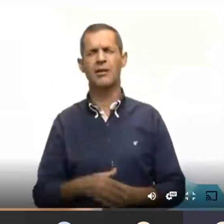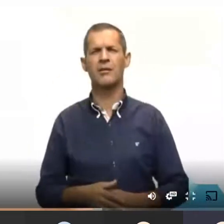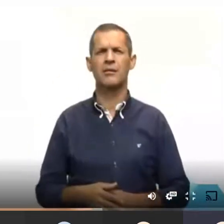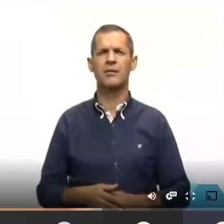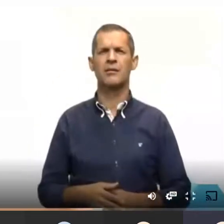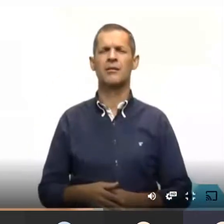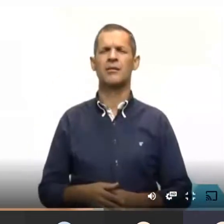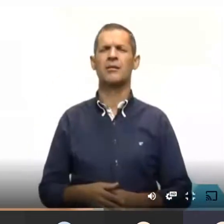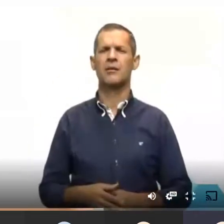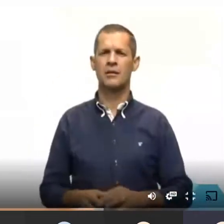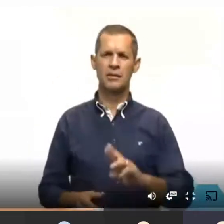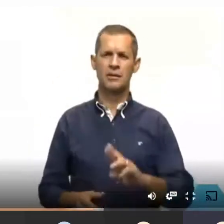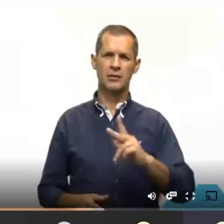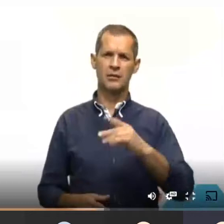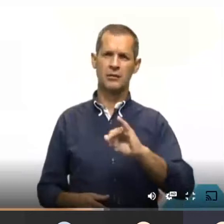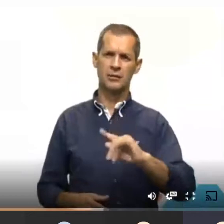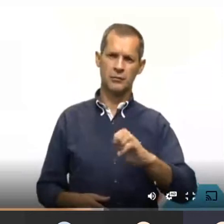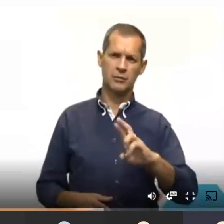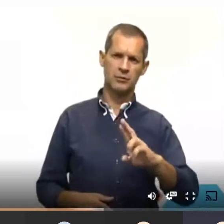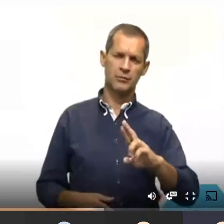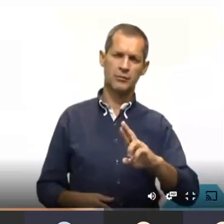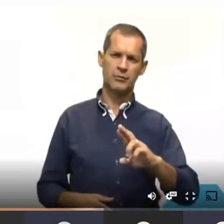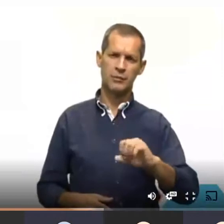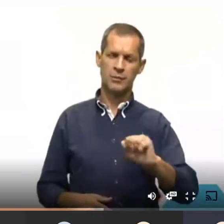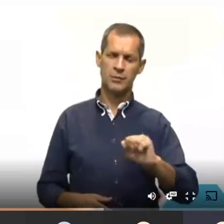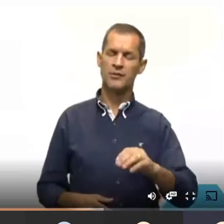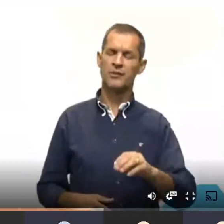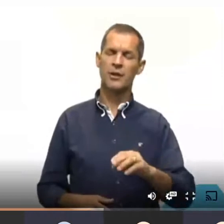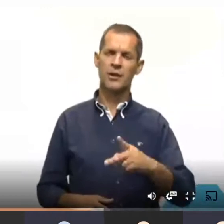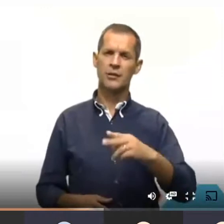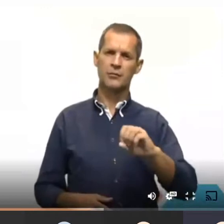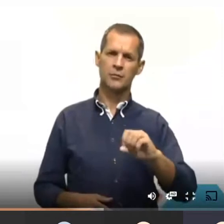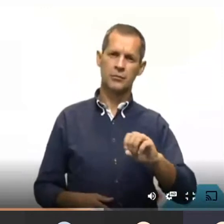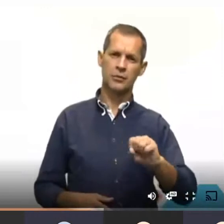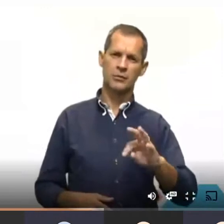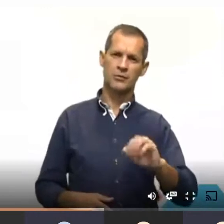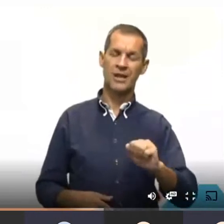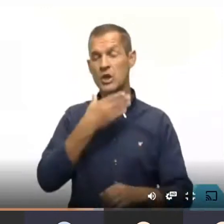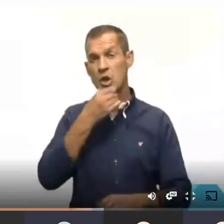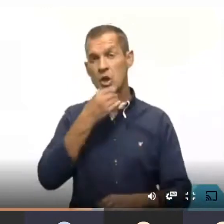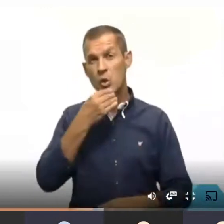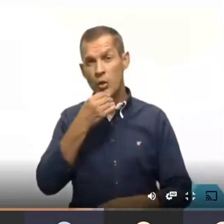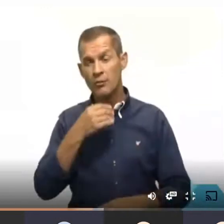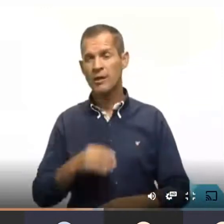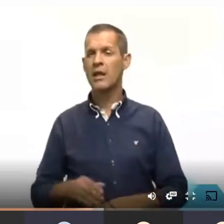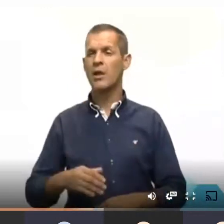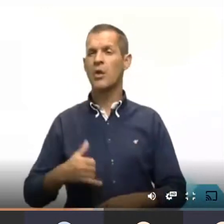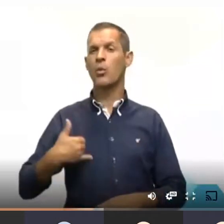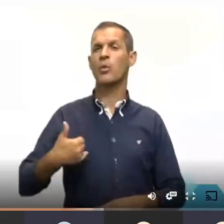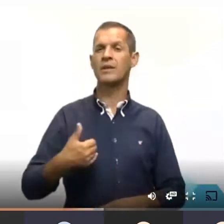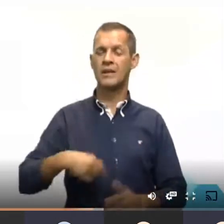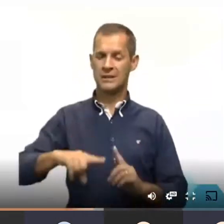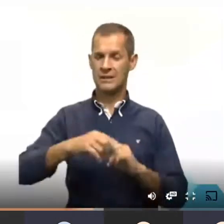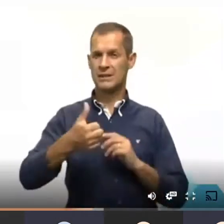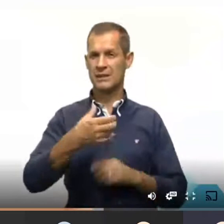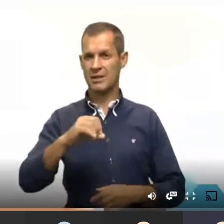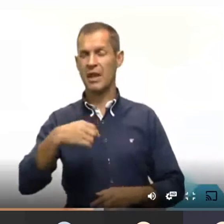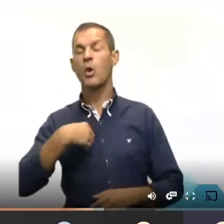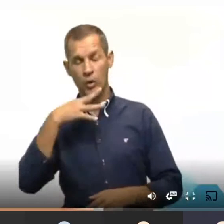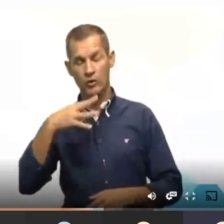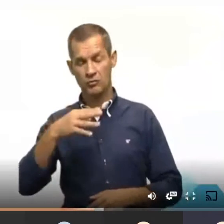possui hiperplasia prostática, né? Visto que isso acomete homens. Eu queria descer assim.